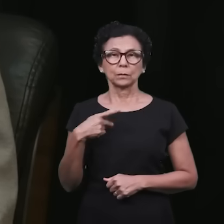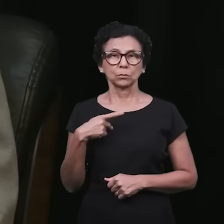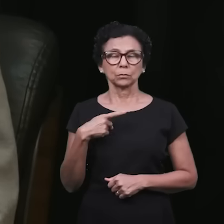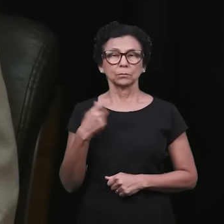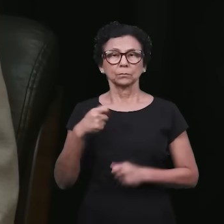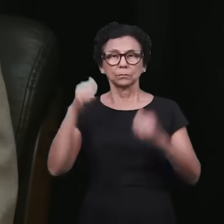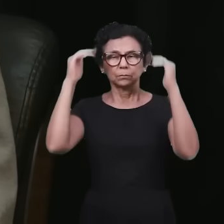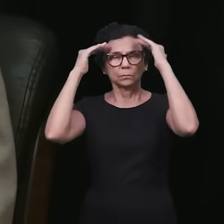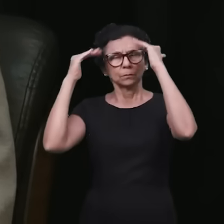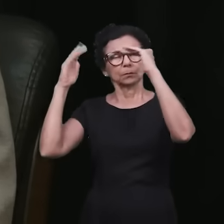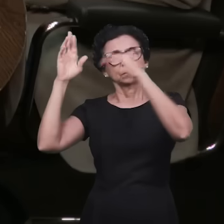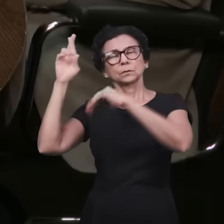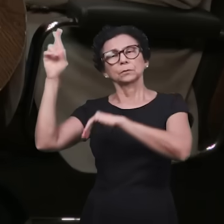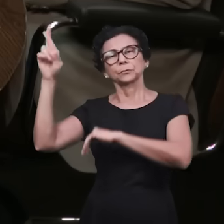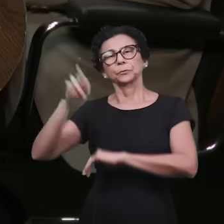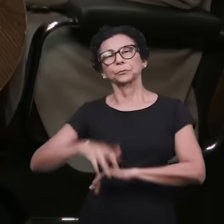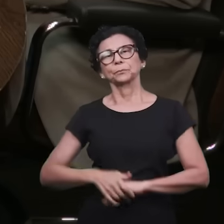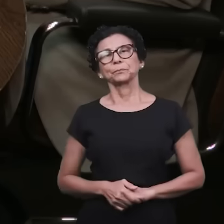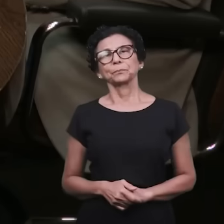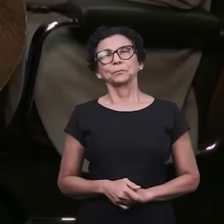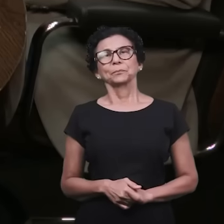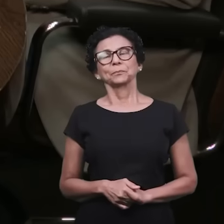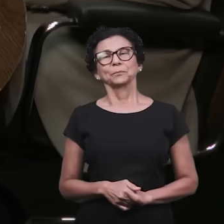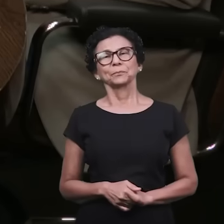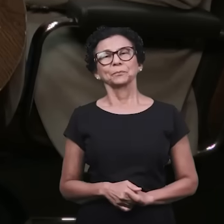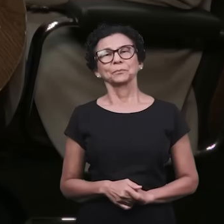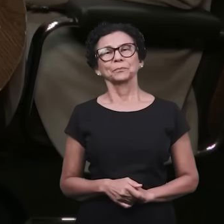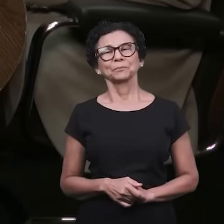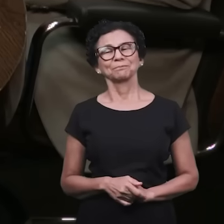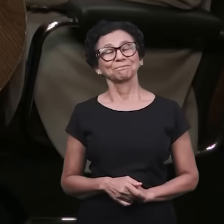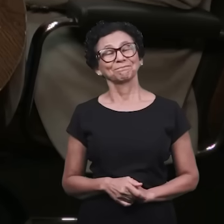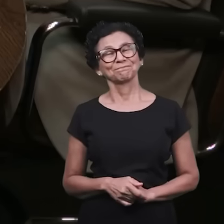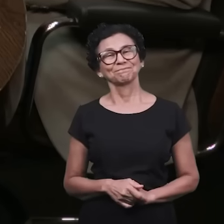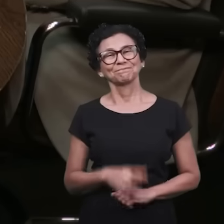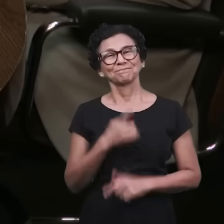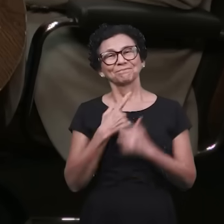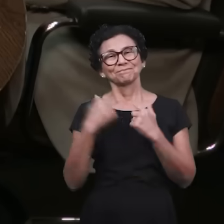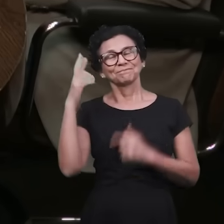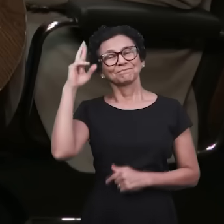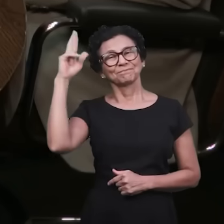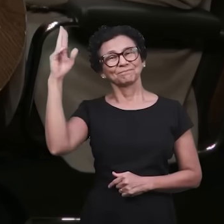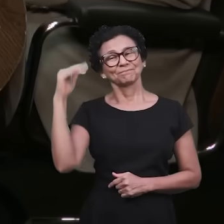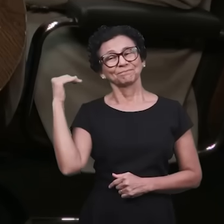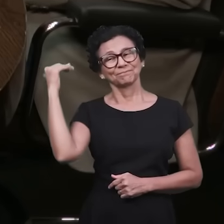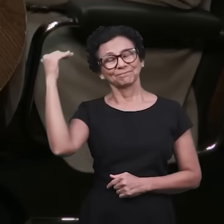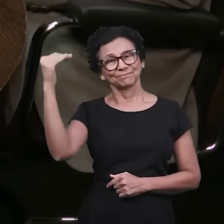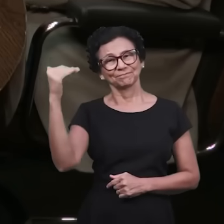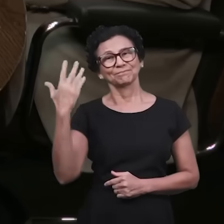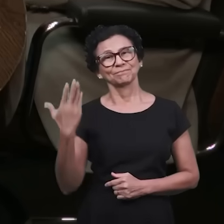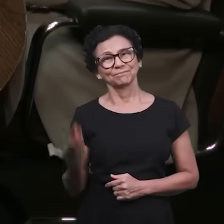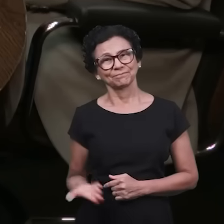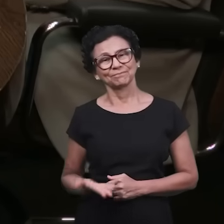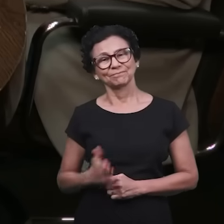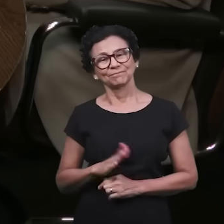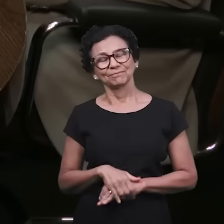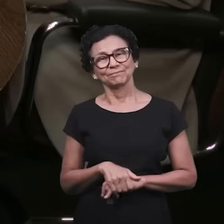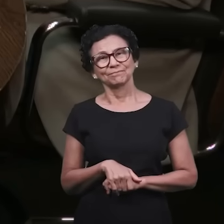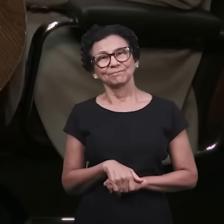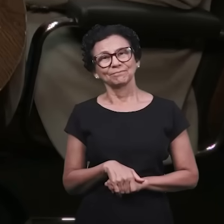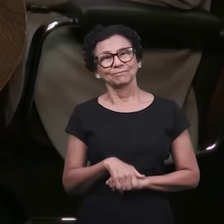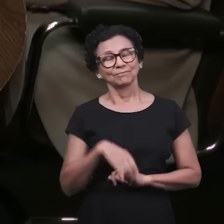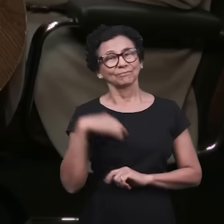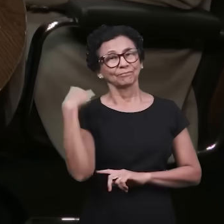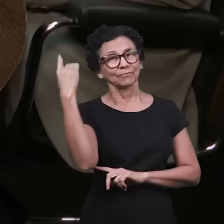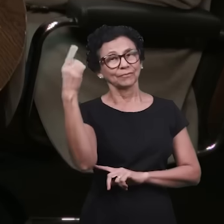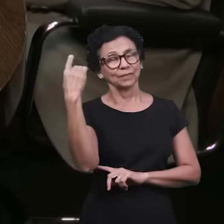23, que nós vimos aqui. E a vontade do Senhor é suprema, né? Pegando essa questão de Davi, não estava nem ali no momento